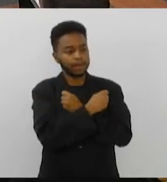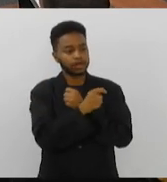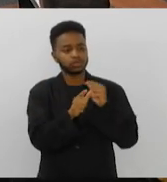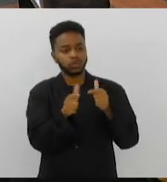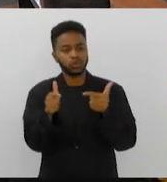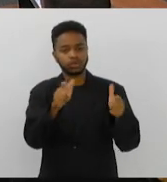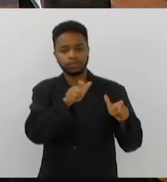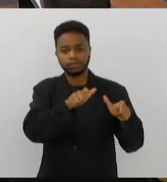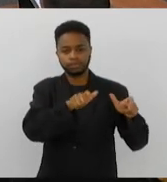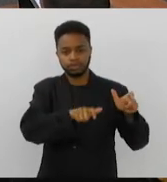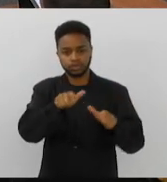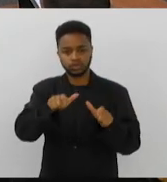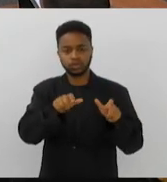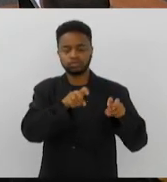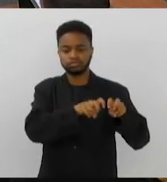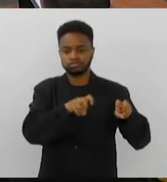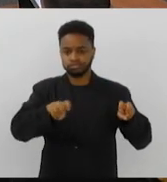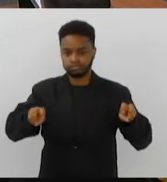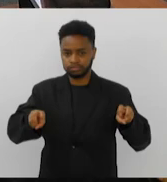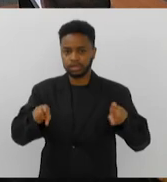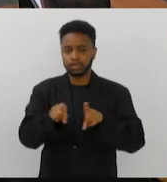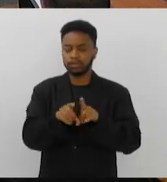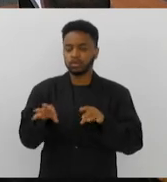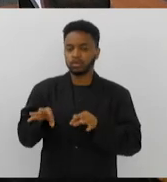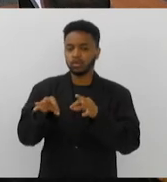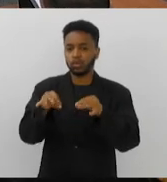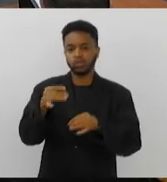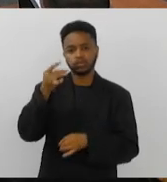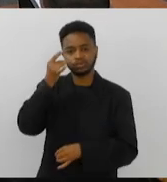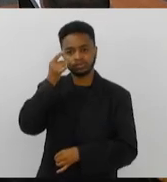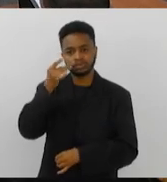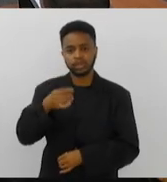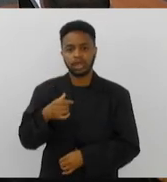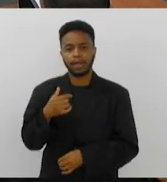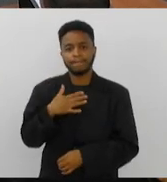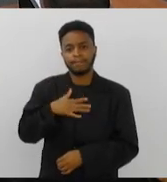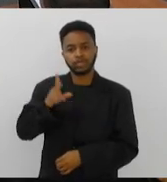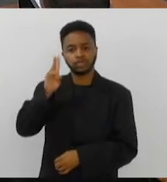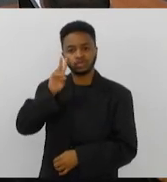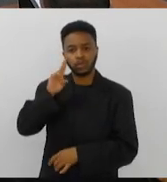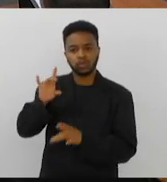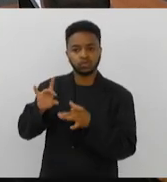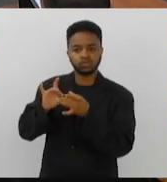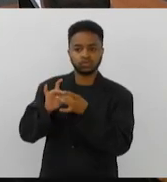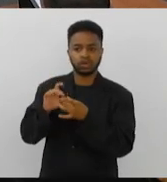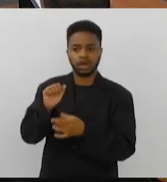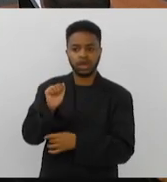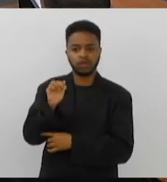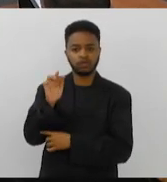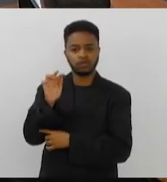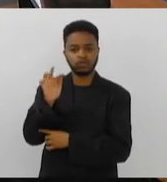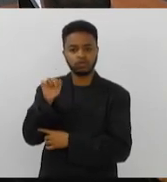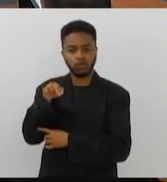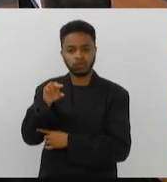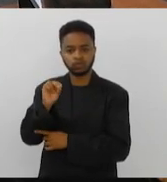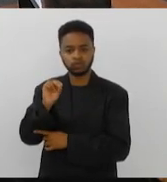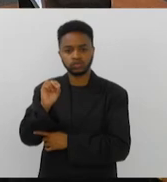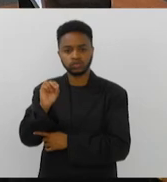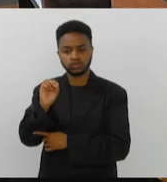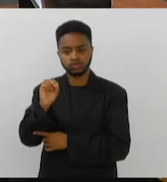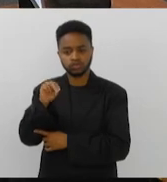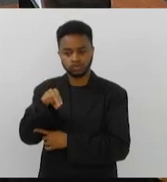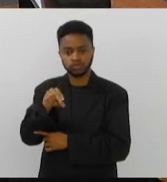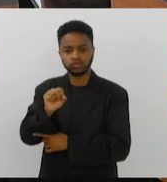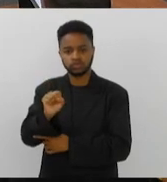a todos presentes minha história com Afonso é ímpar o